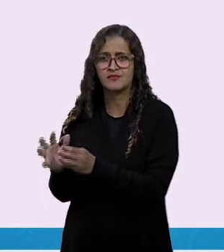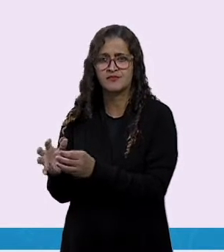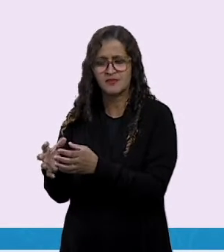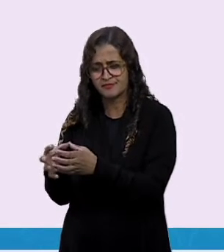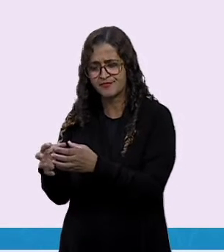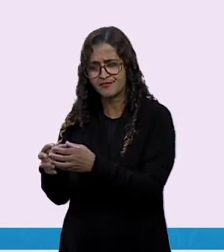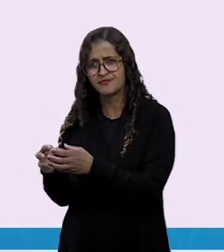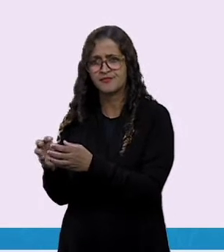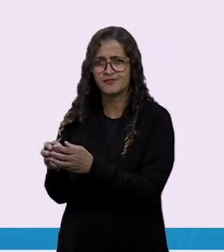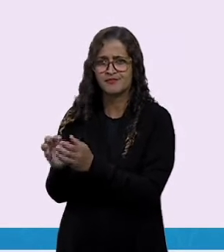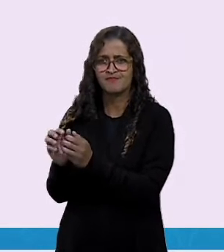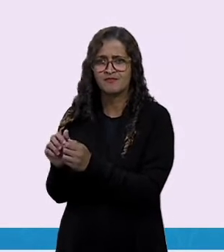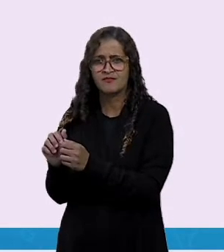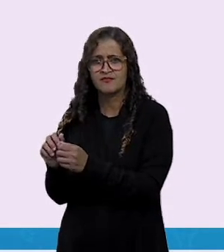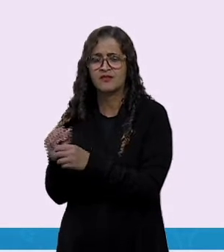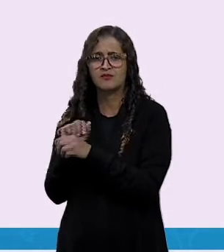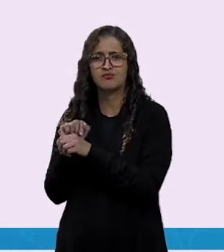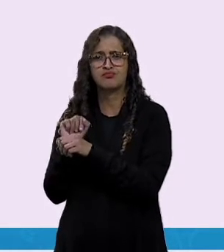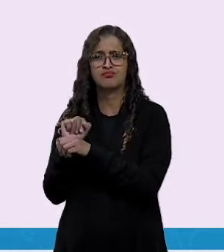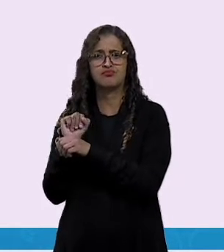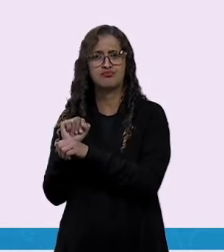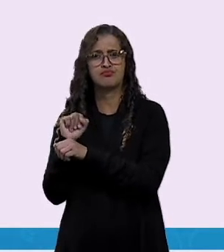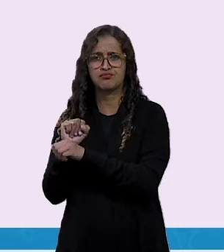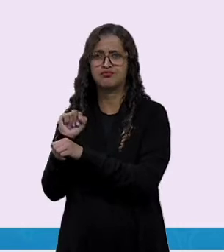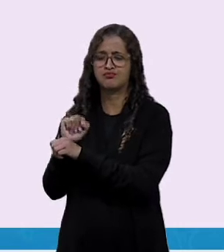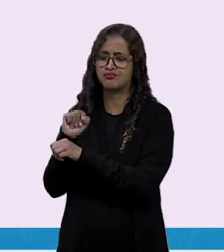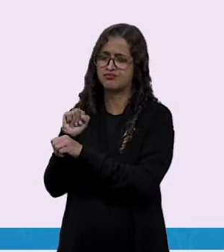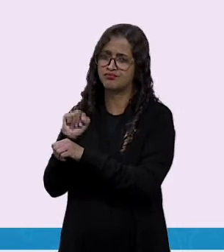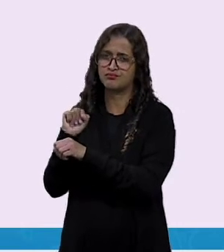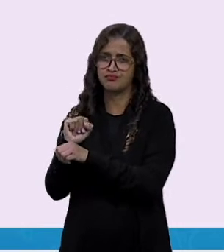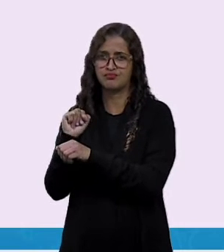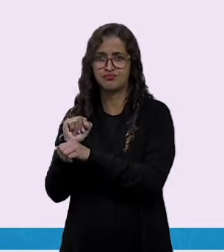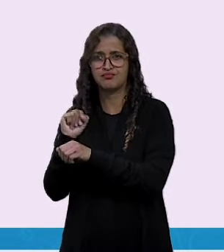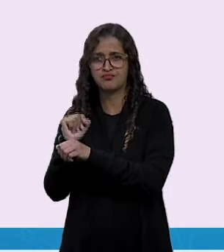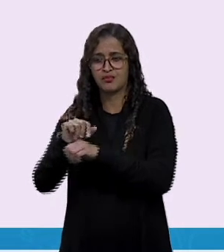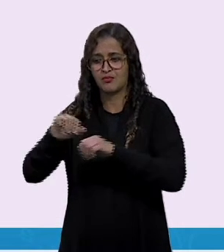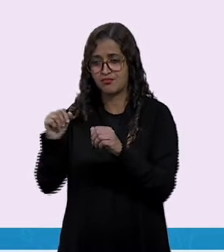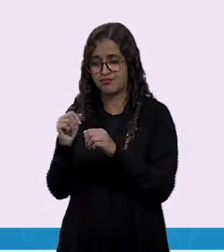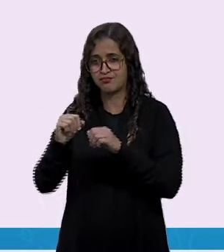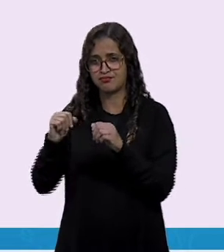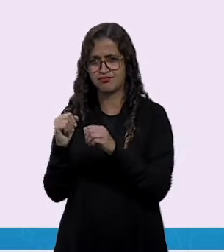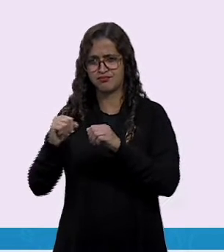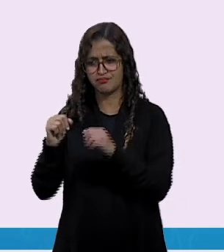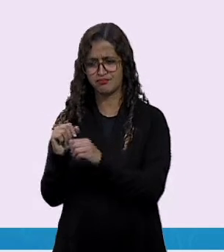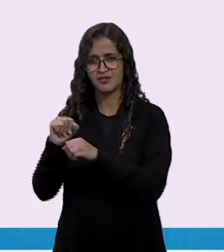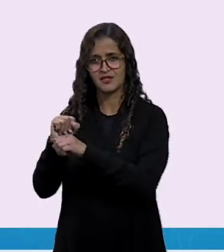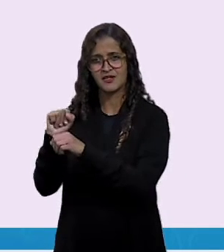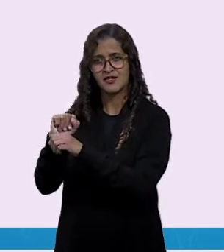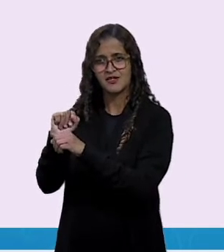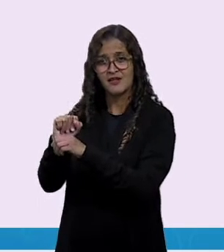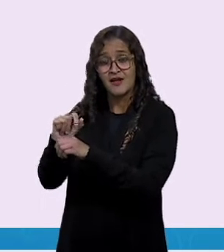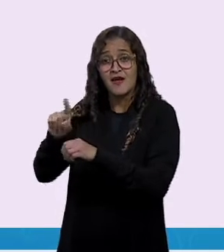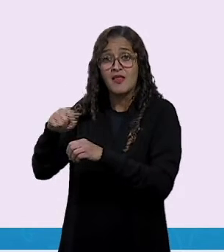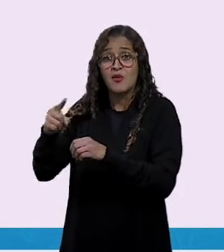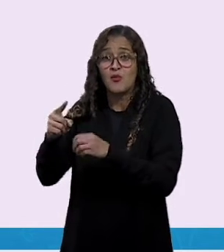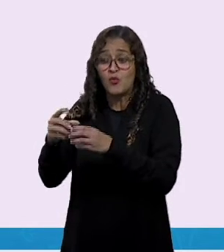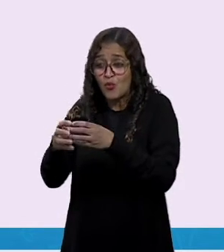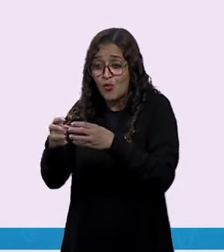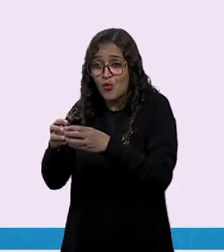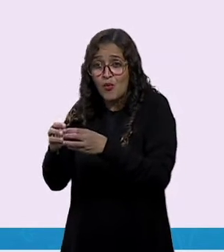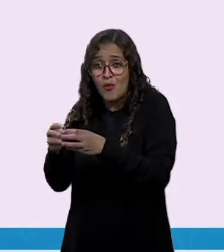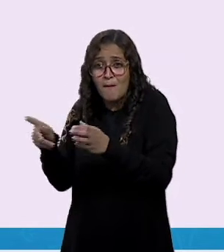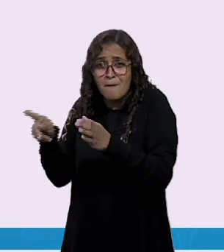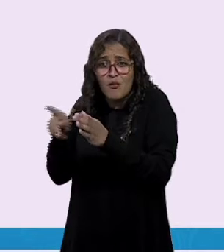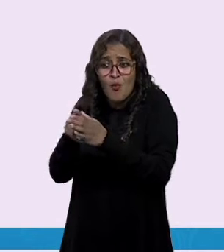com o filhotinho lá dentro. E do mesmo jeito do ovíparo, o filhote se alimenta daqueles nutrientes que estão ali na casca do